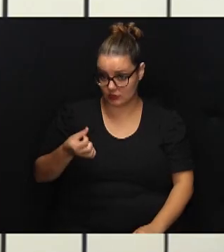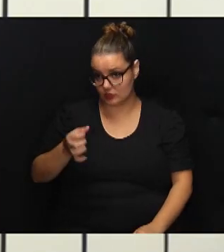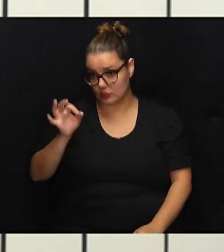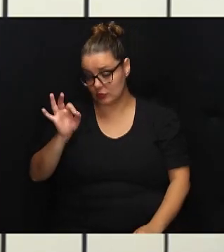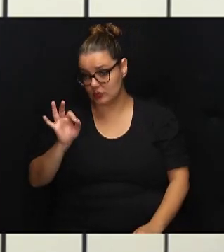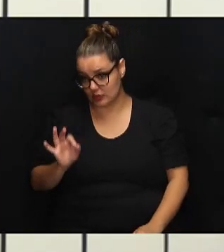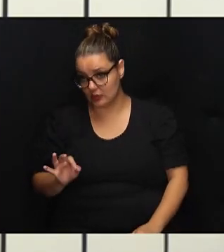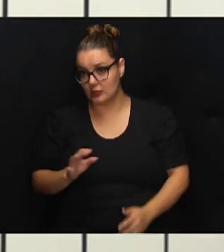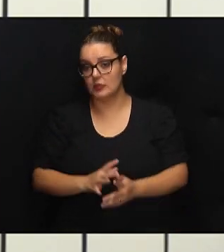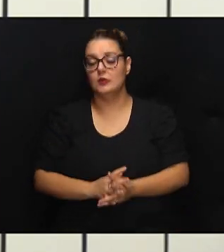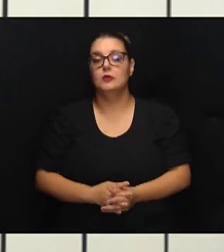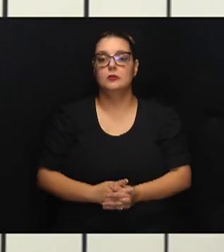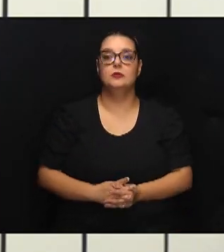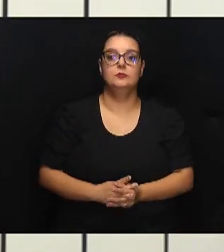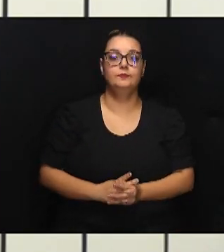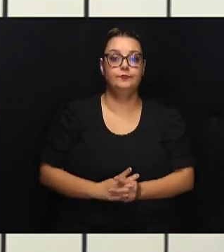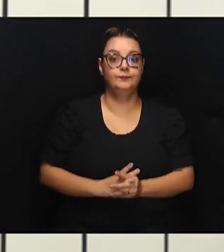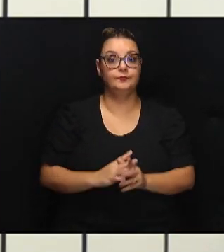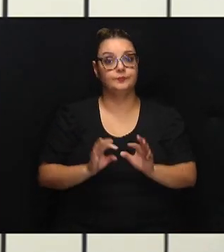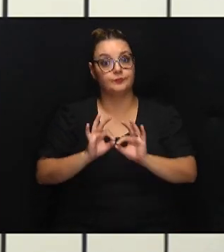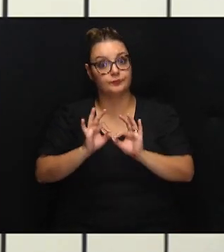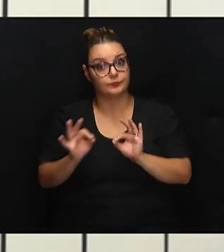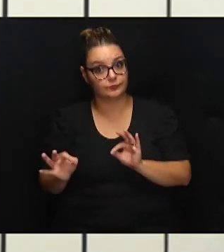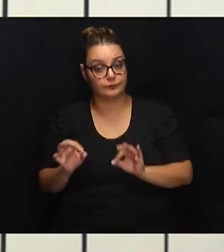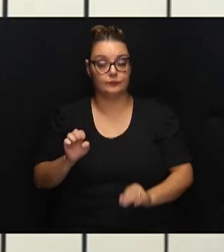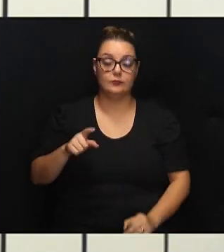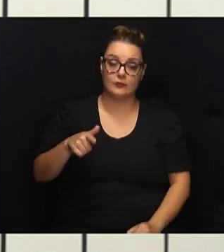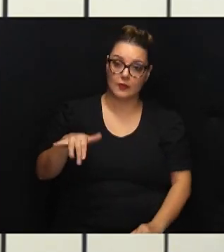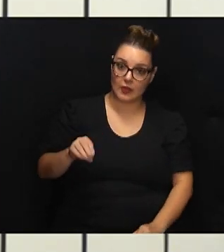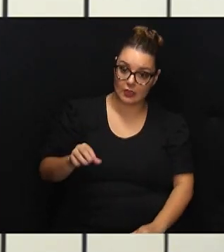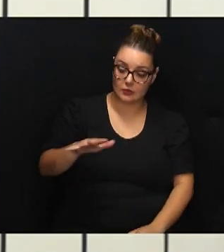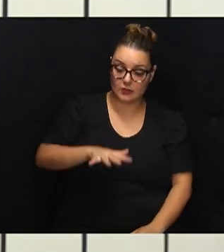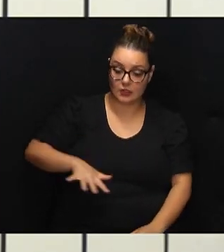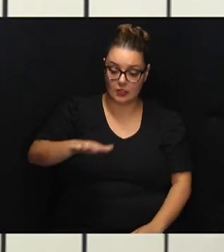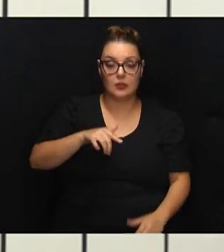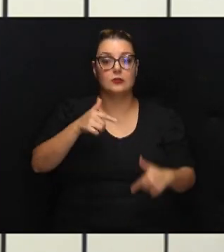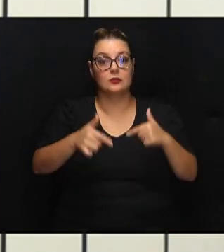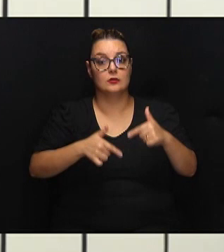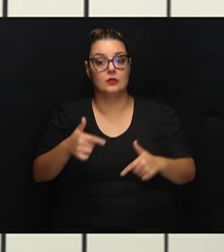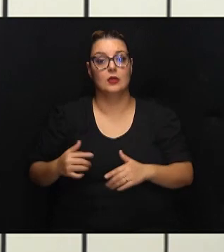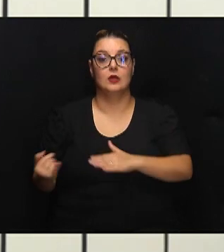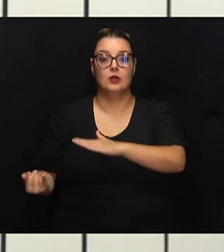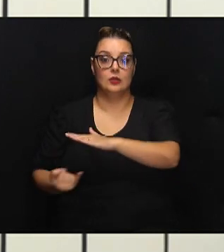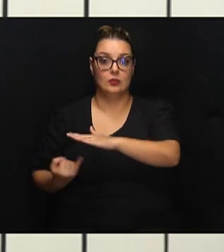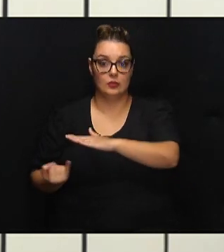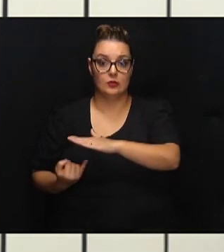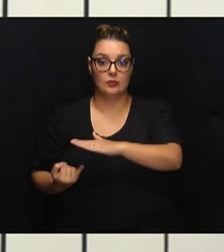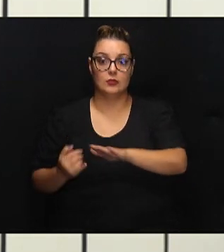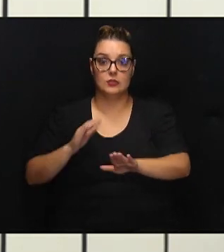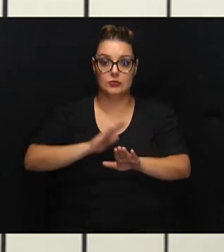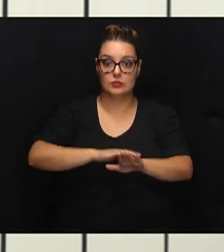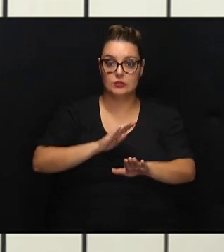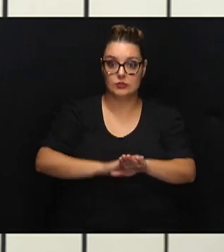30,6%. Longe de ser uma exceção no universo do trabalho, a informalidade opera com